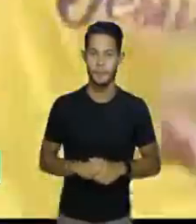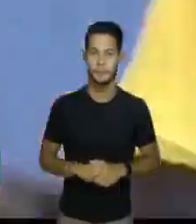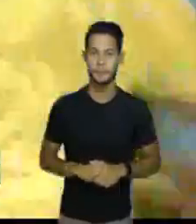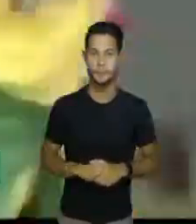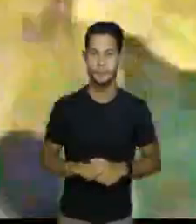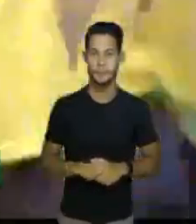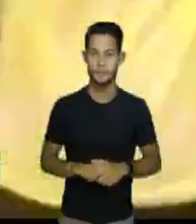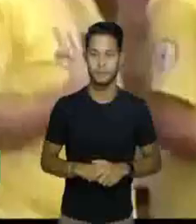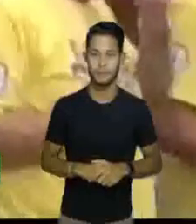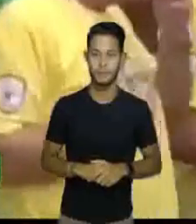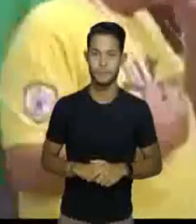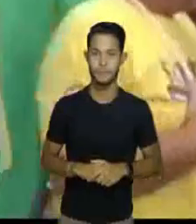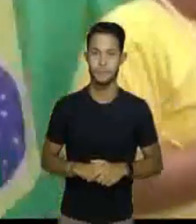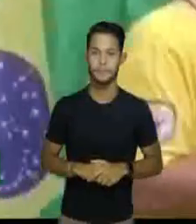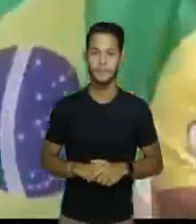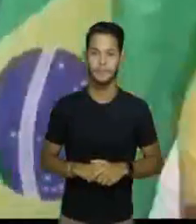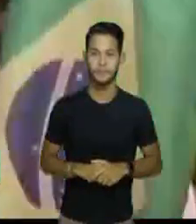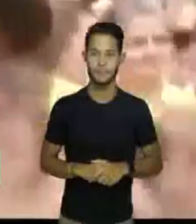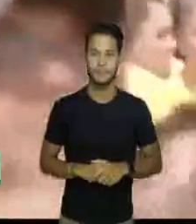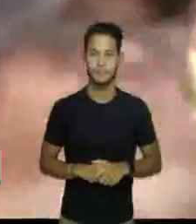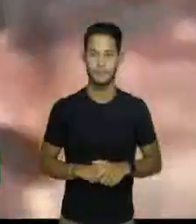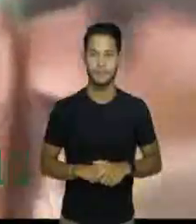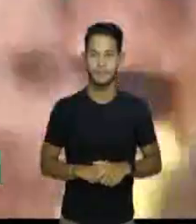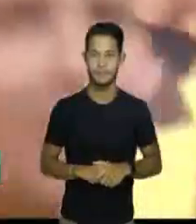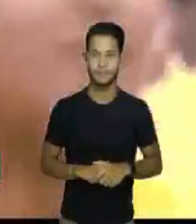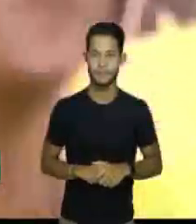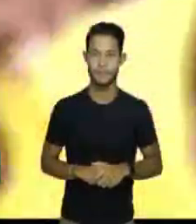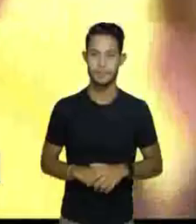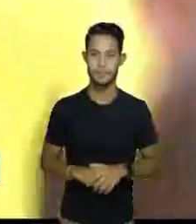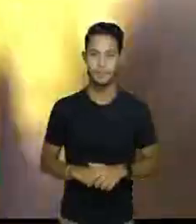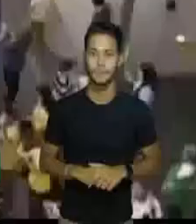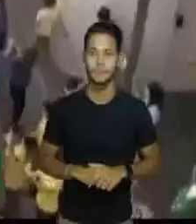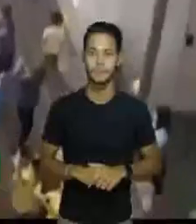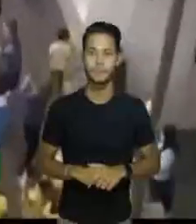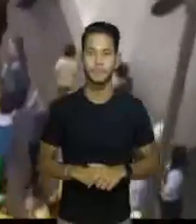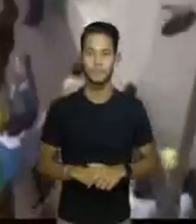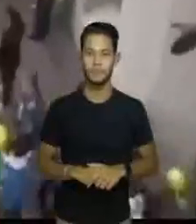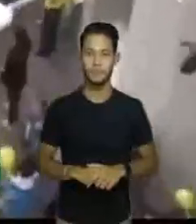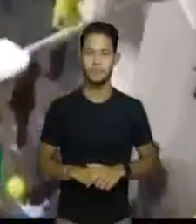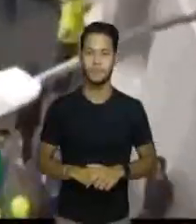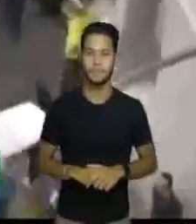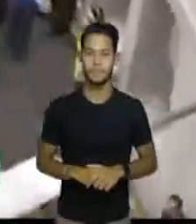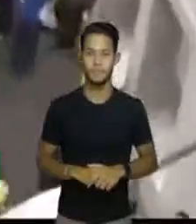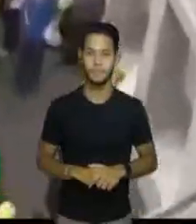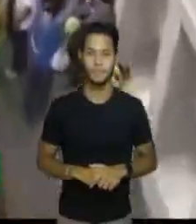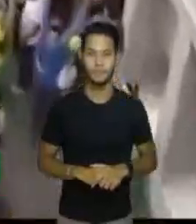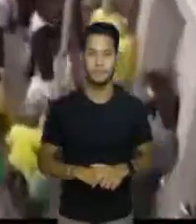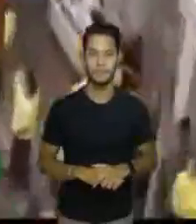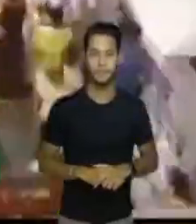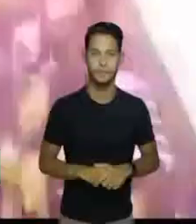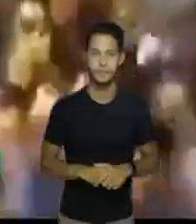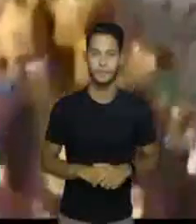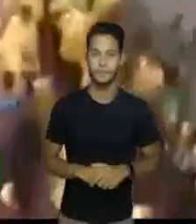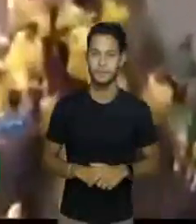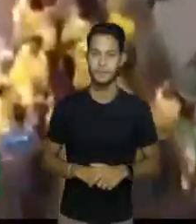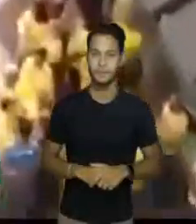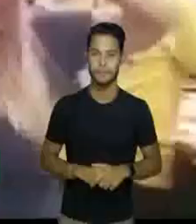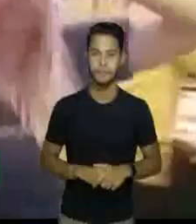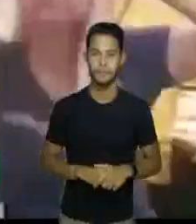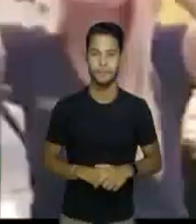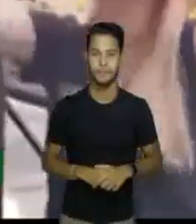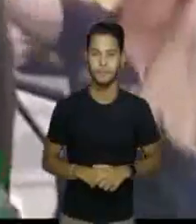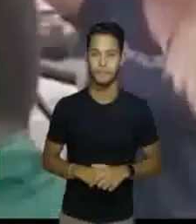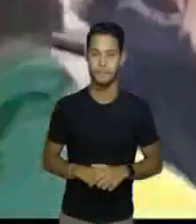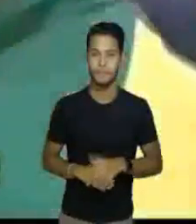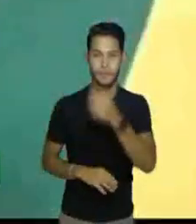O maior evento cristão do planeta Terra reúne gente dos quatro cantos do Brasil e do mundo. É a